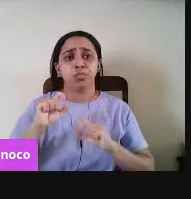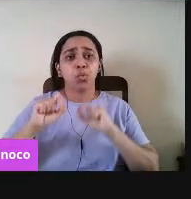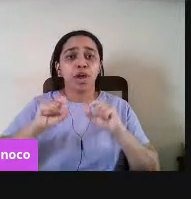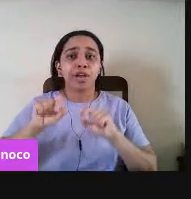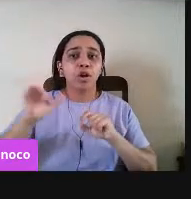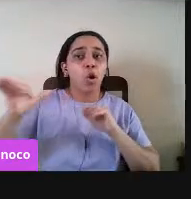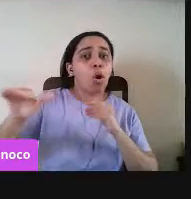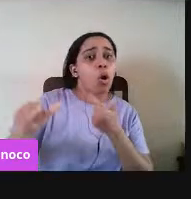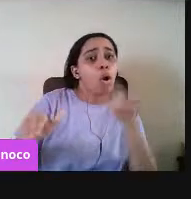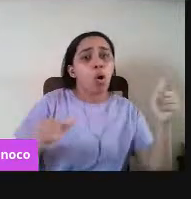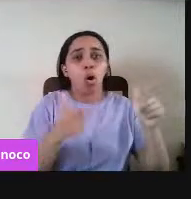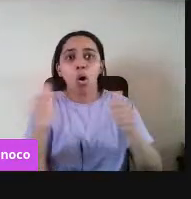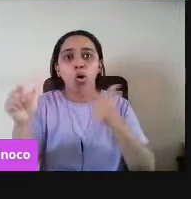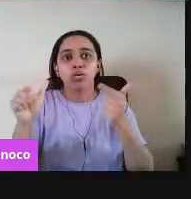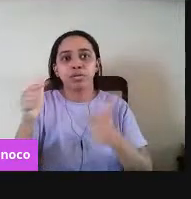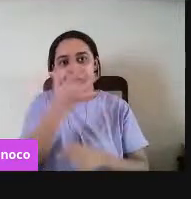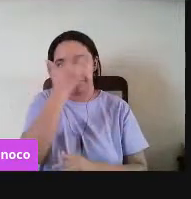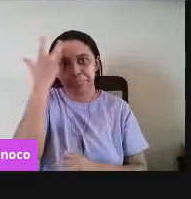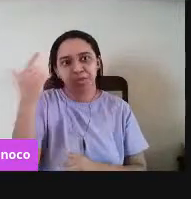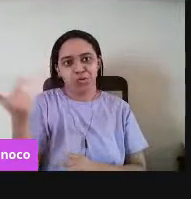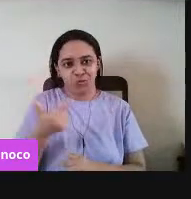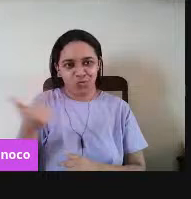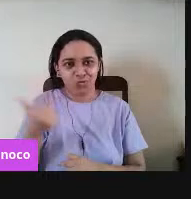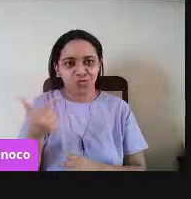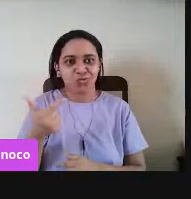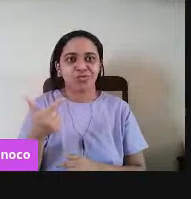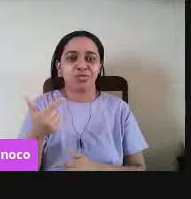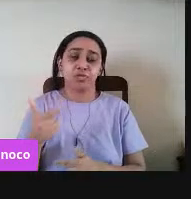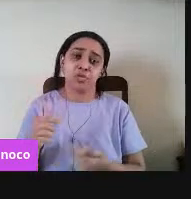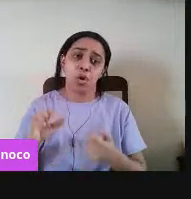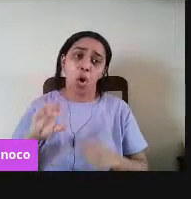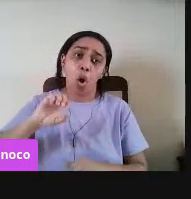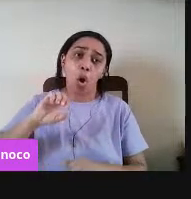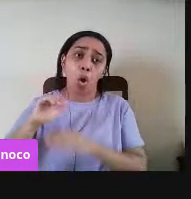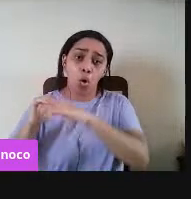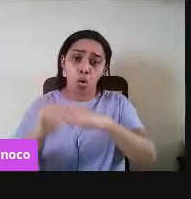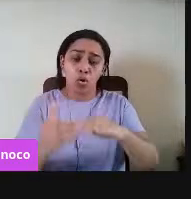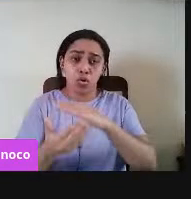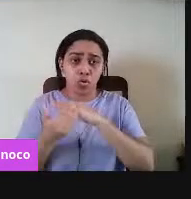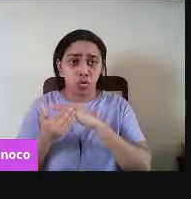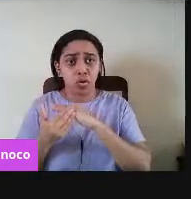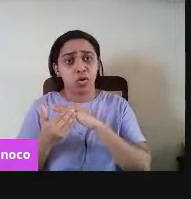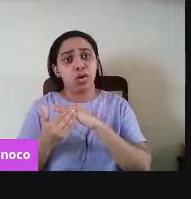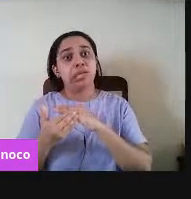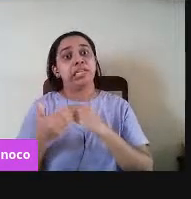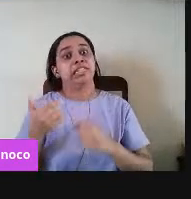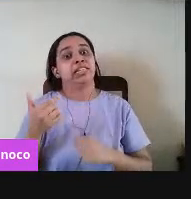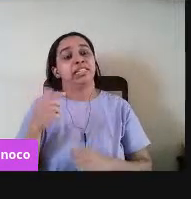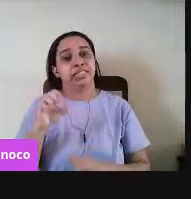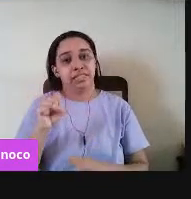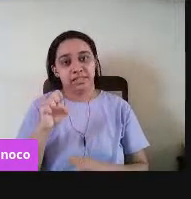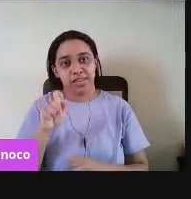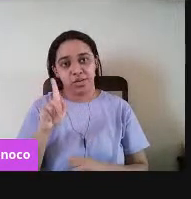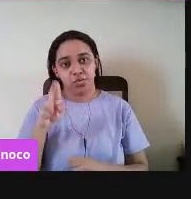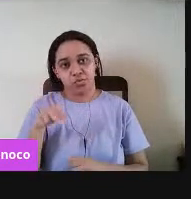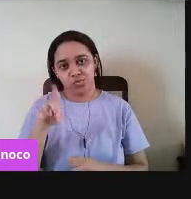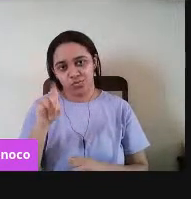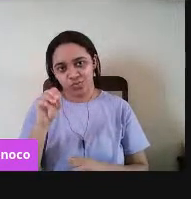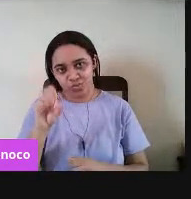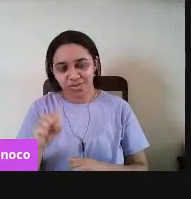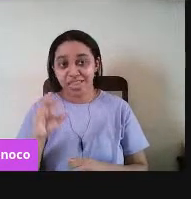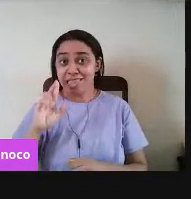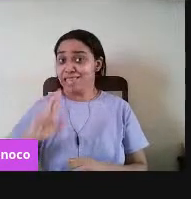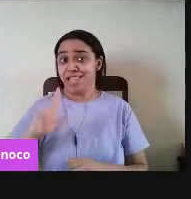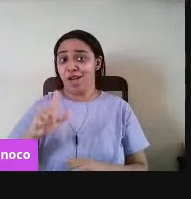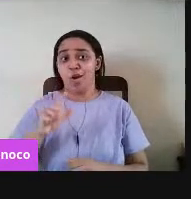enunciadores segundos e também enunciadores segundos não locutores, porque conforme a estrutura, a gente vai